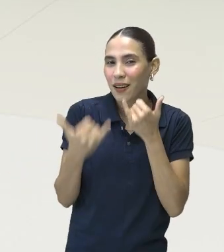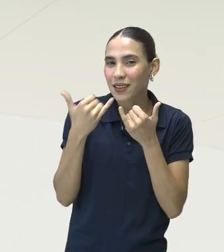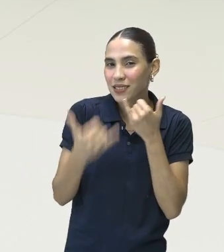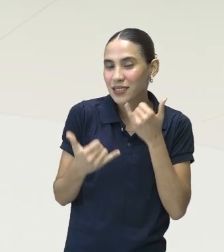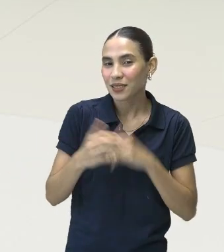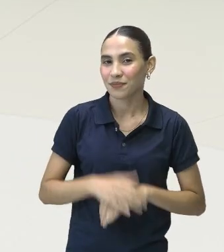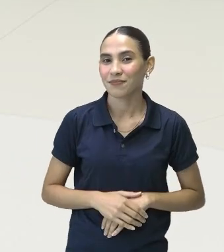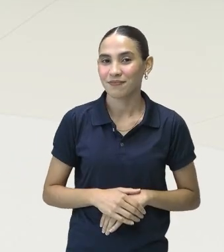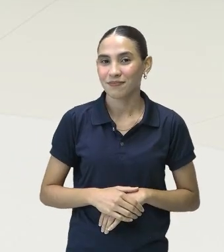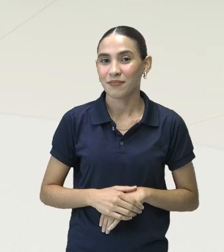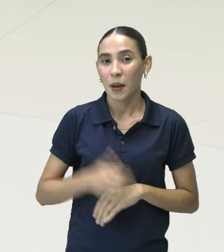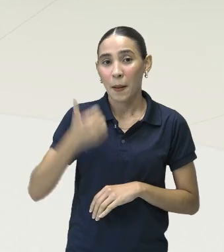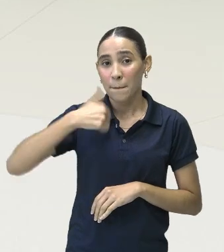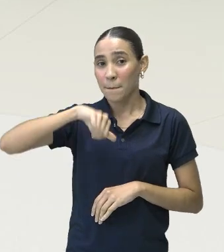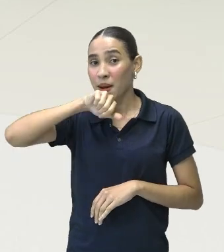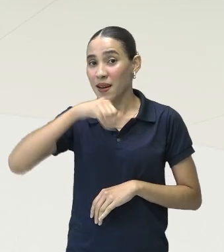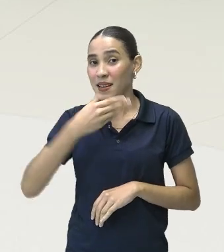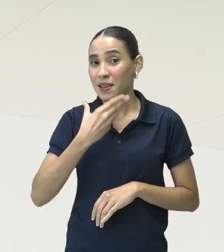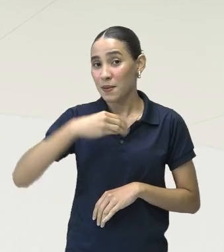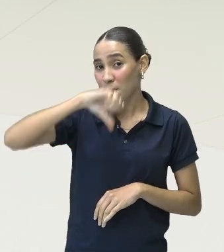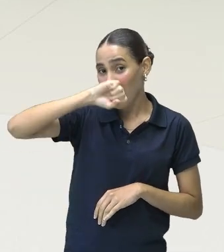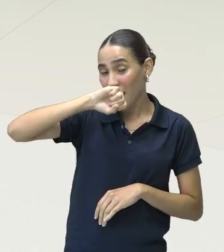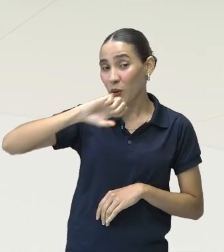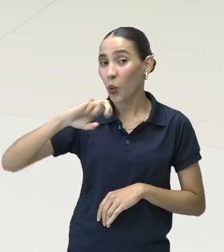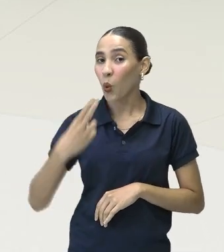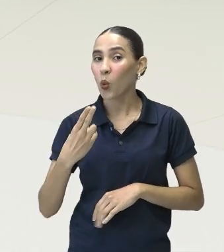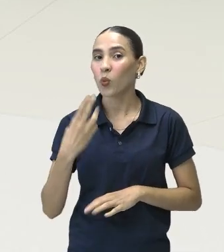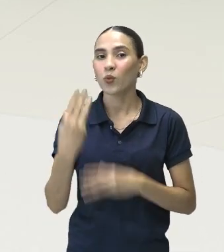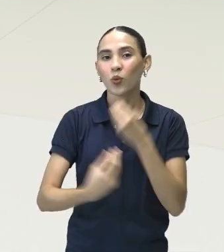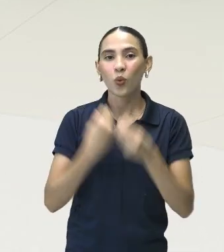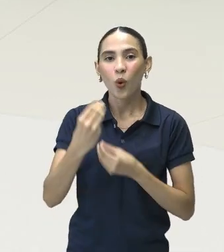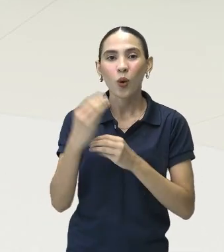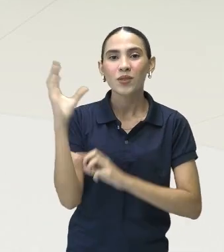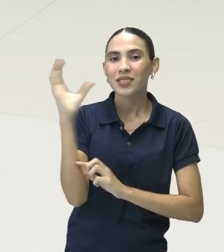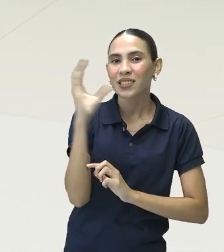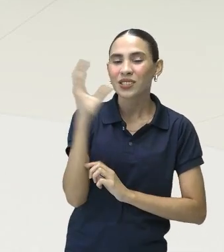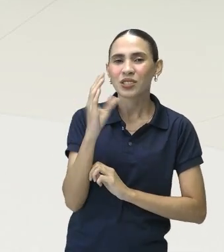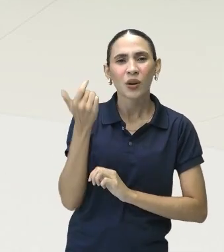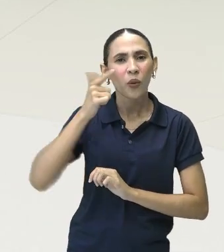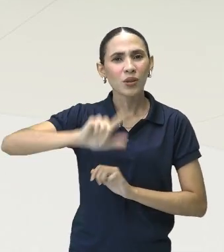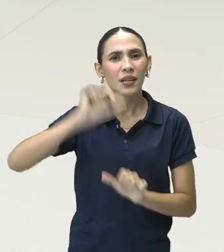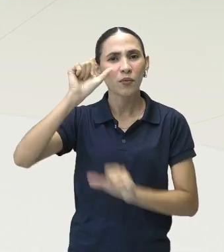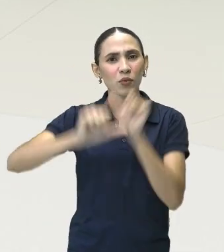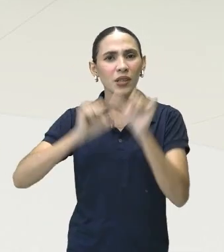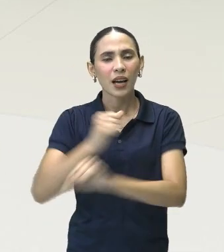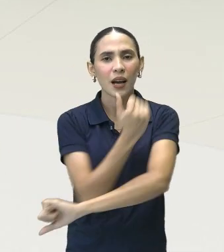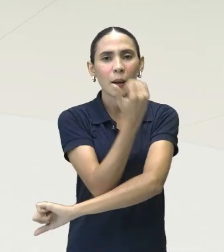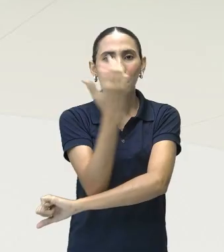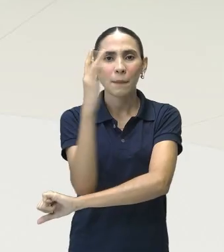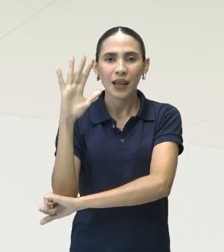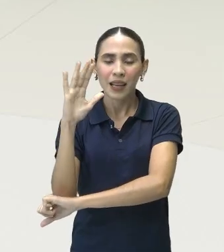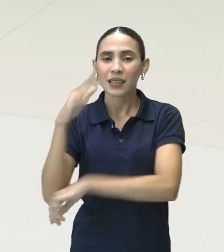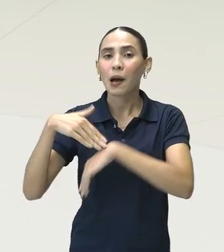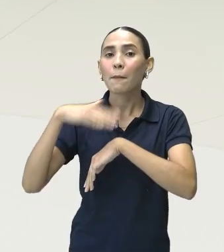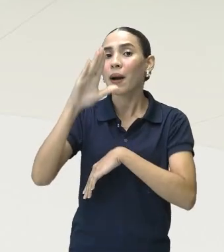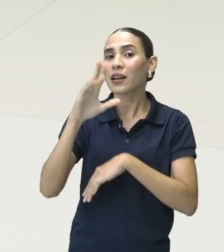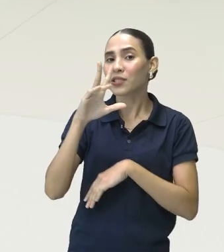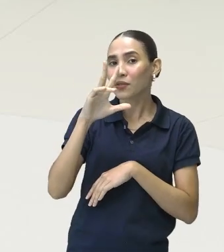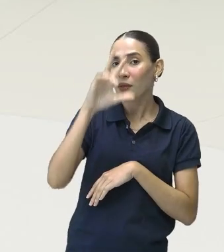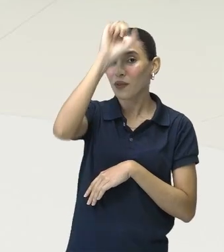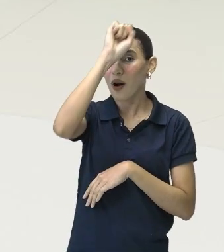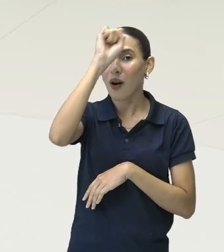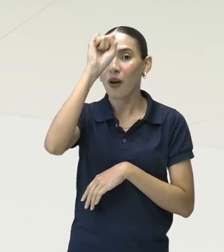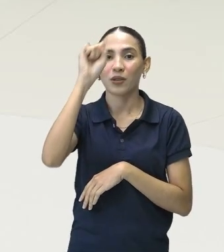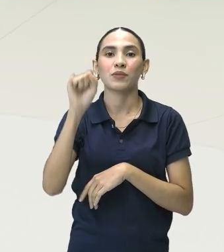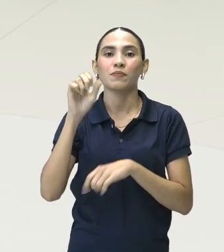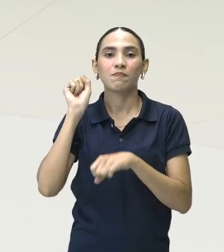parecidas com nossos pais? Ou como os cientistas conseguem modificar plantas para serem mais resistentes